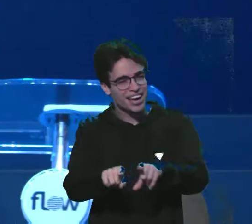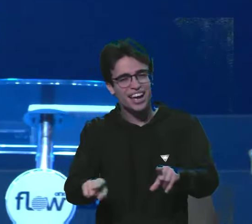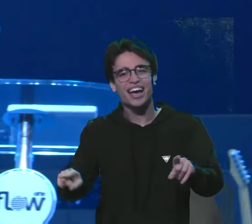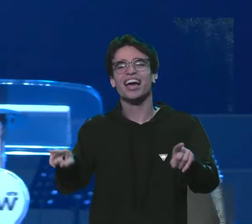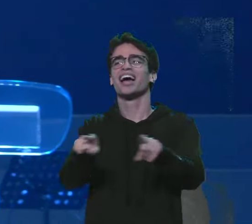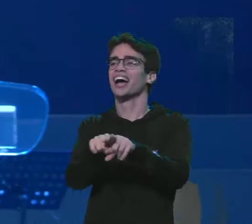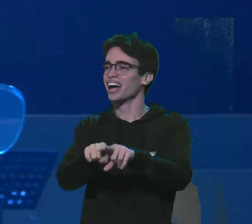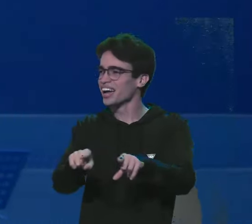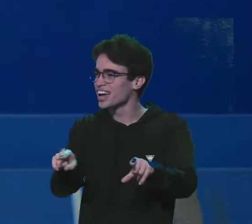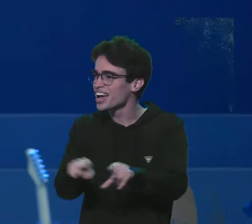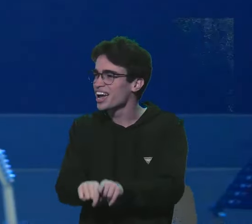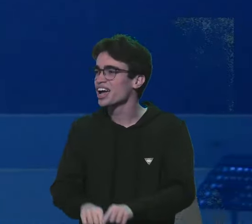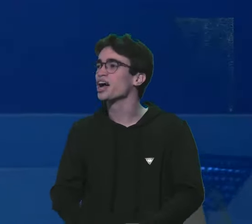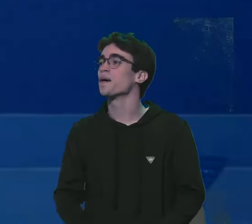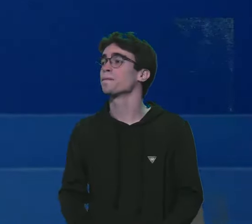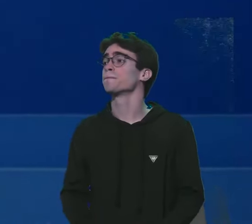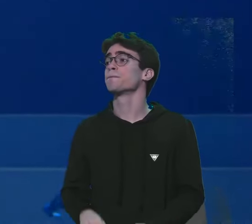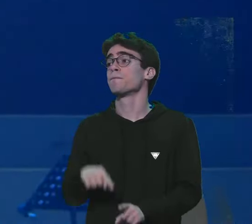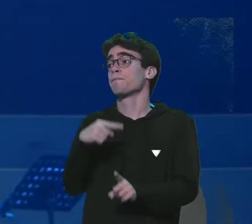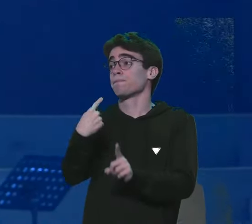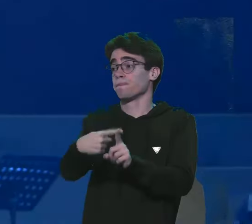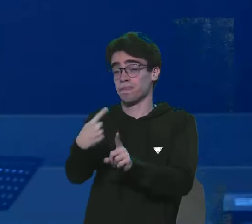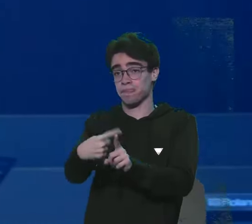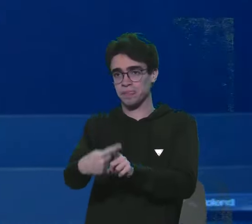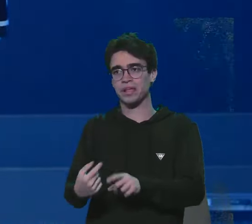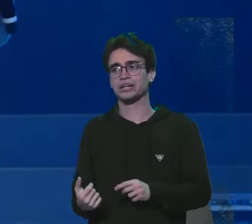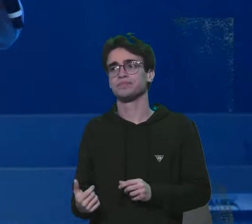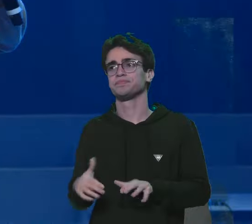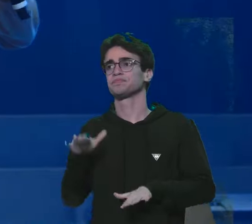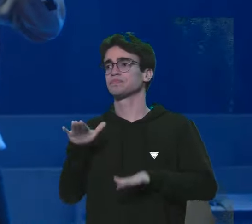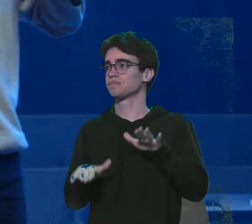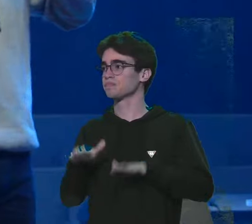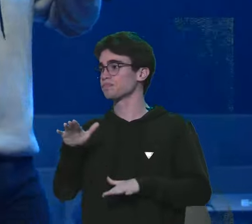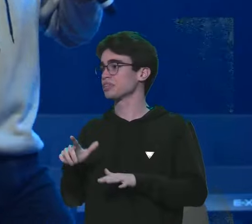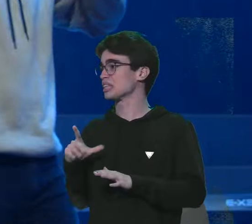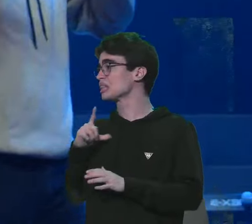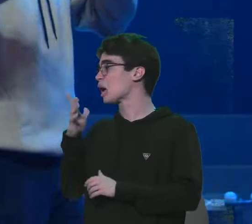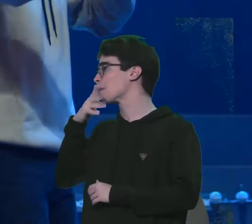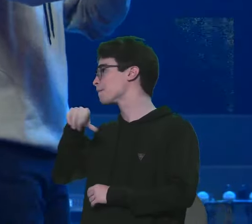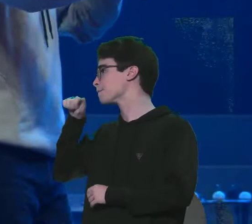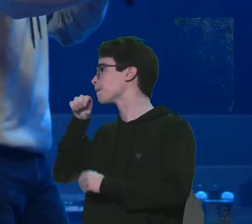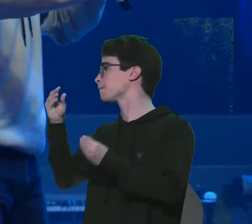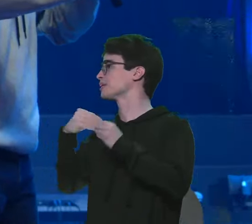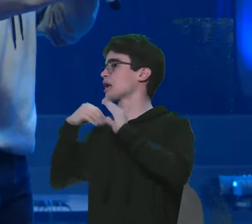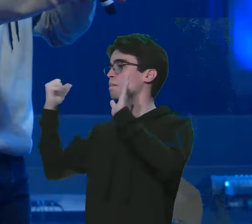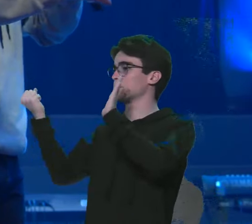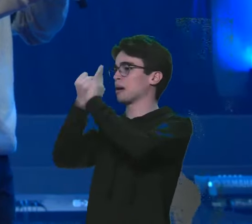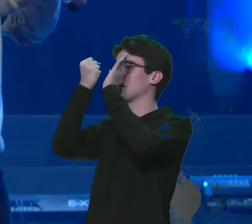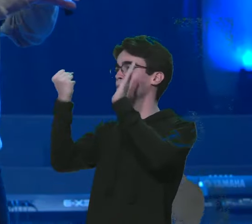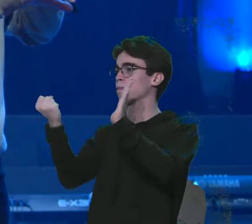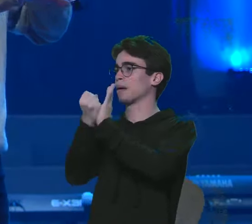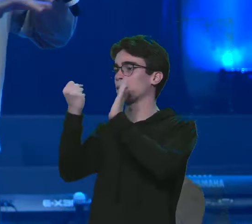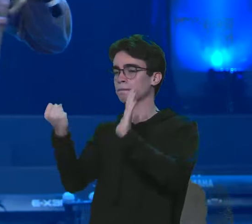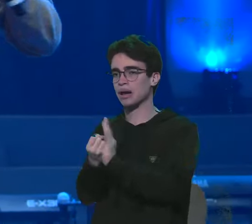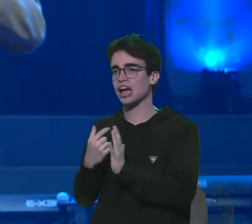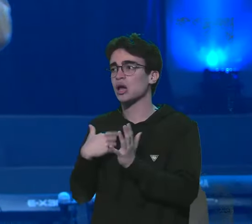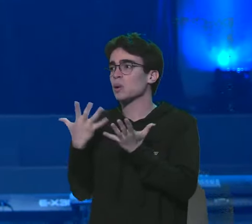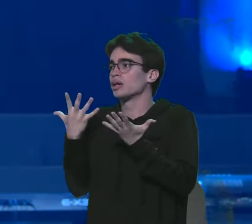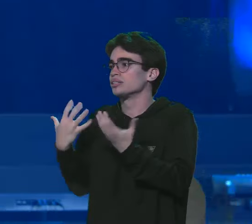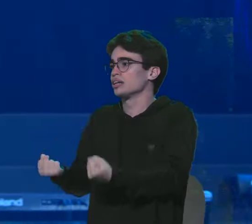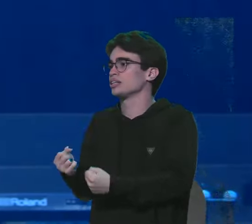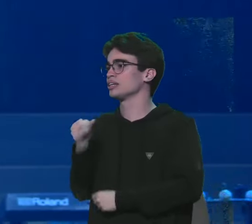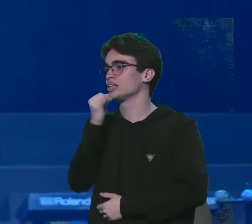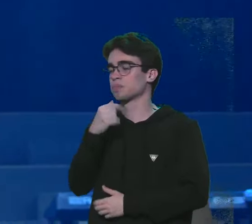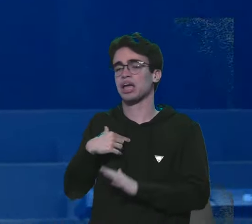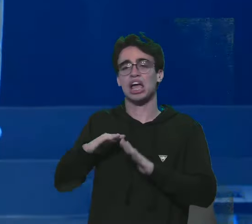Porque aí você, além de muitas vezes assumir esses rótulos que os seus pais colocam em você: ah, eu não vou